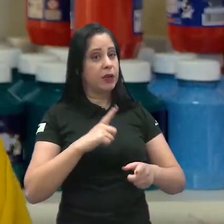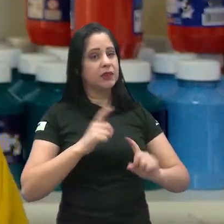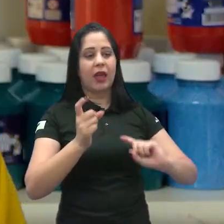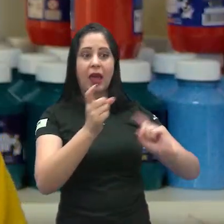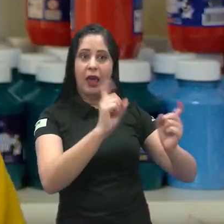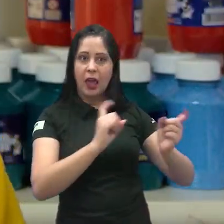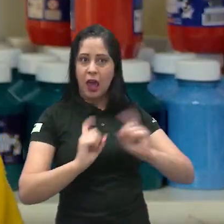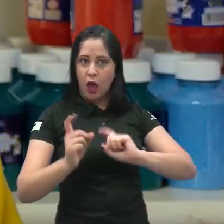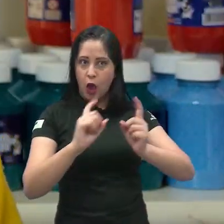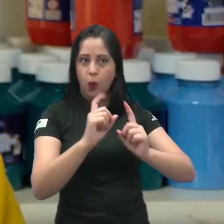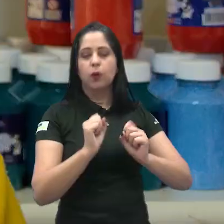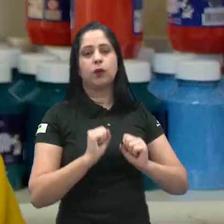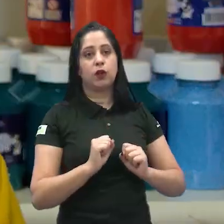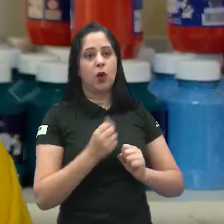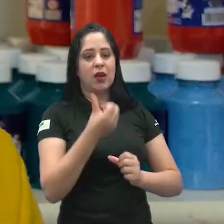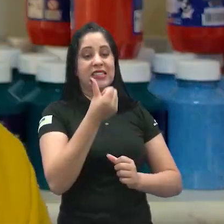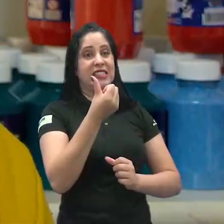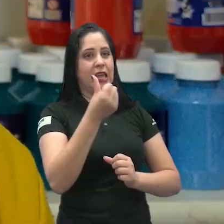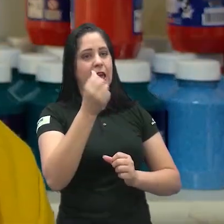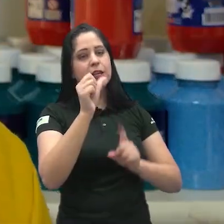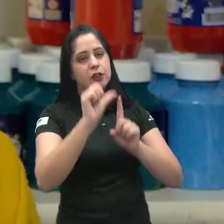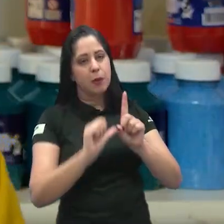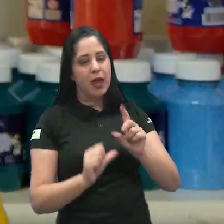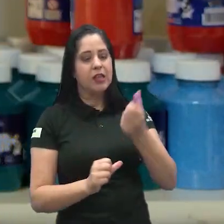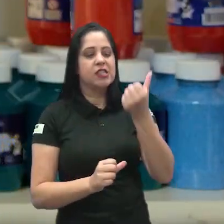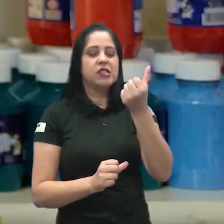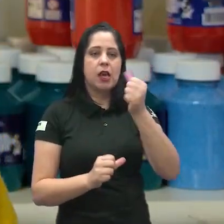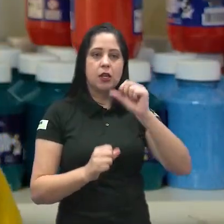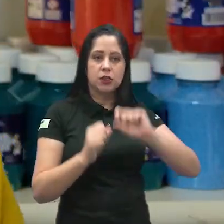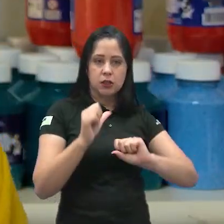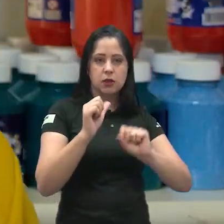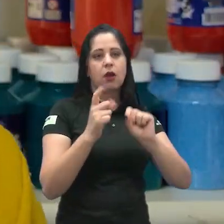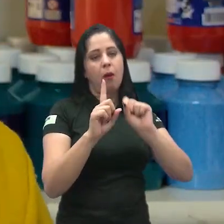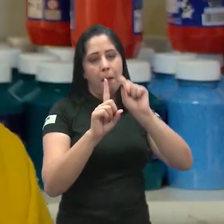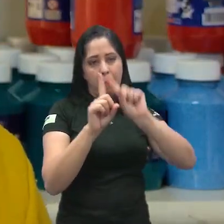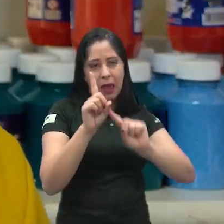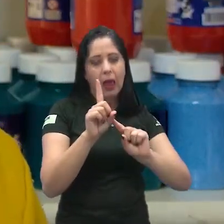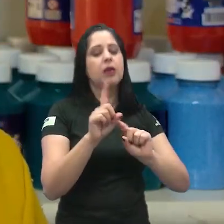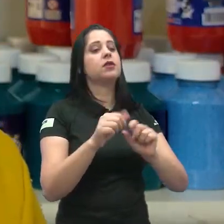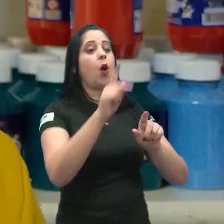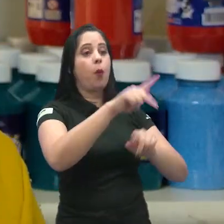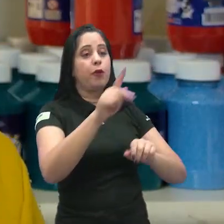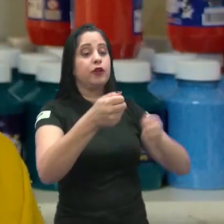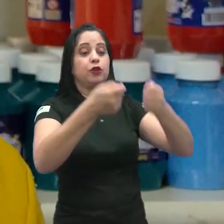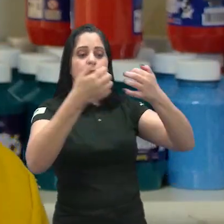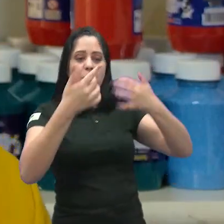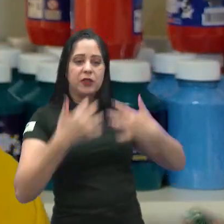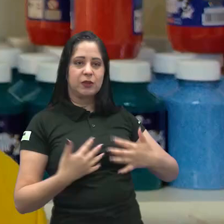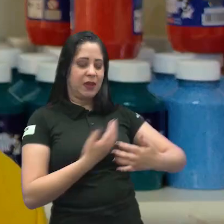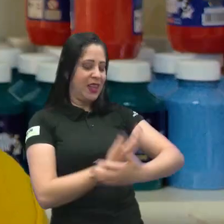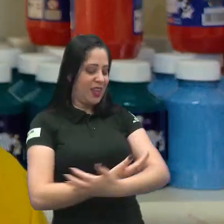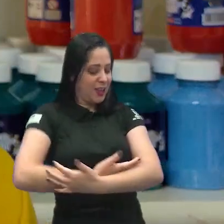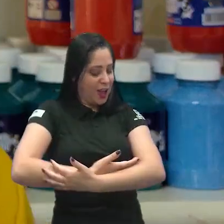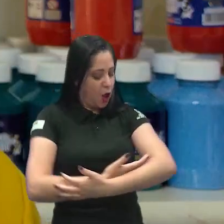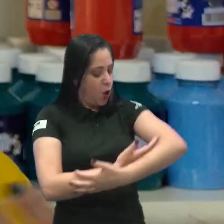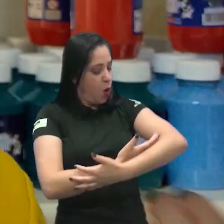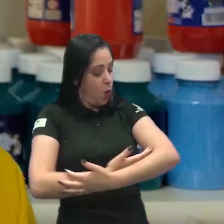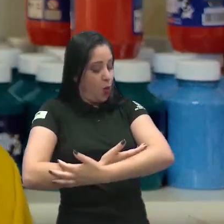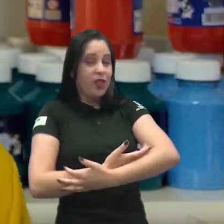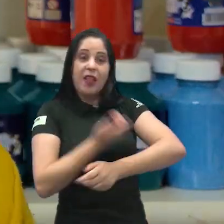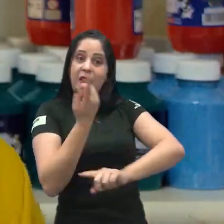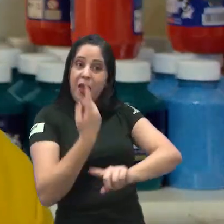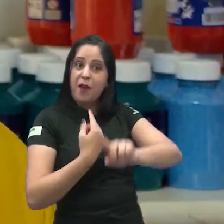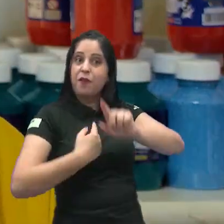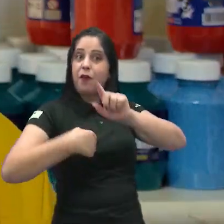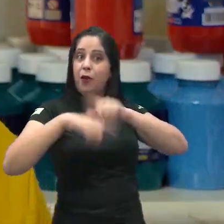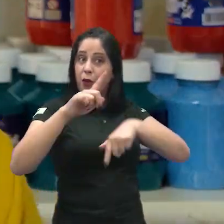o semestre. E eles passam como está o desenvolvimento da criança, como que a criança está realmente